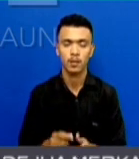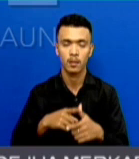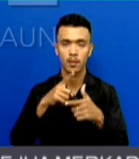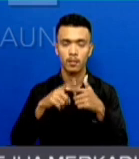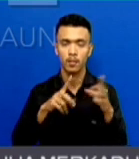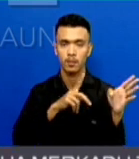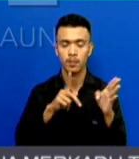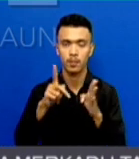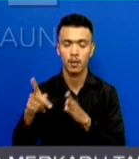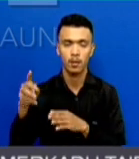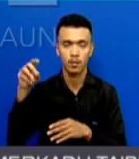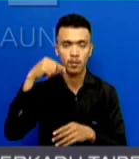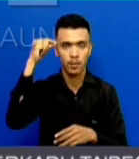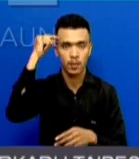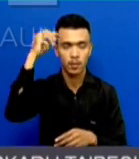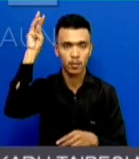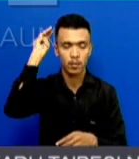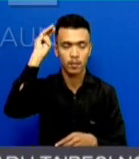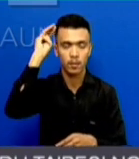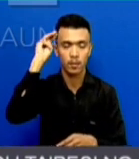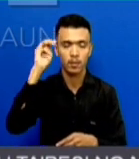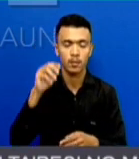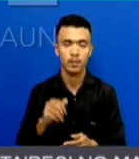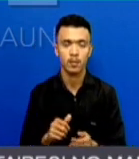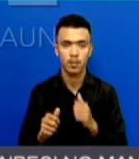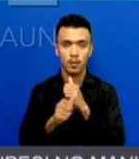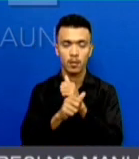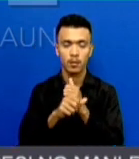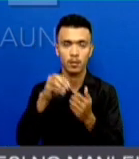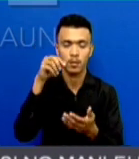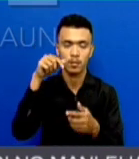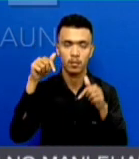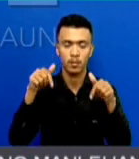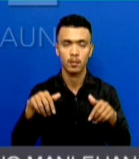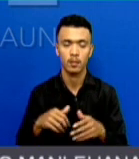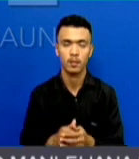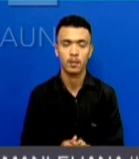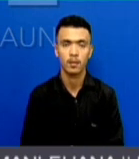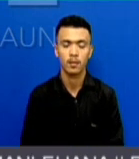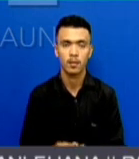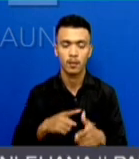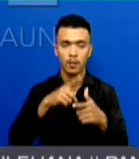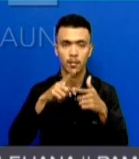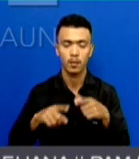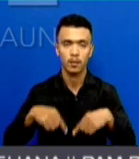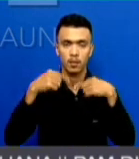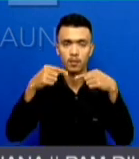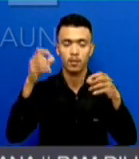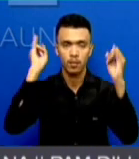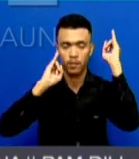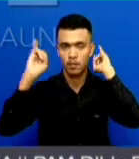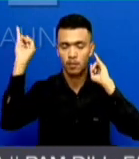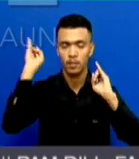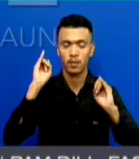o governo, o ministério seja tomo consideração para o assunto, né? Mas nós hoje, nós abram, nós temos, mas depois já se foi informação para